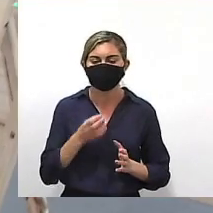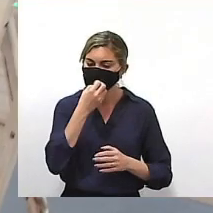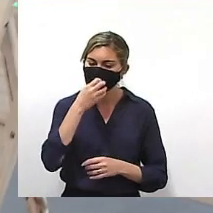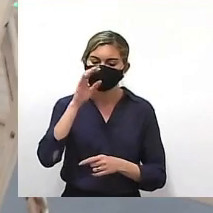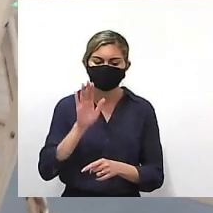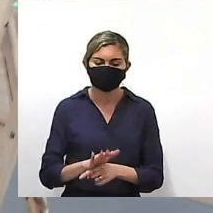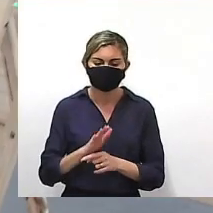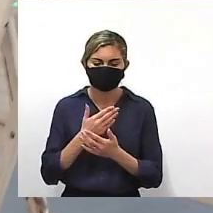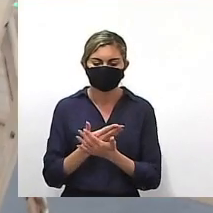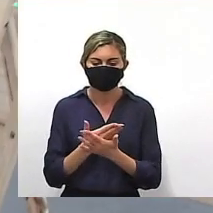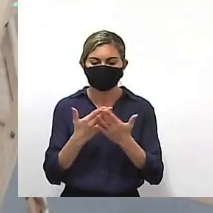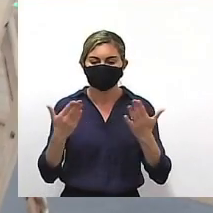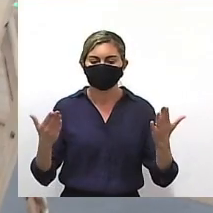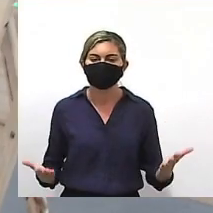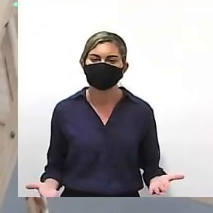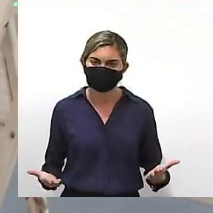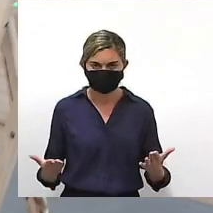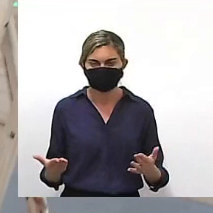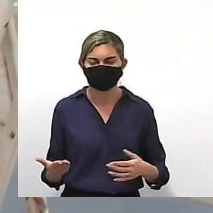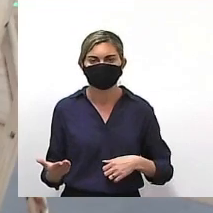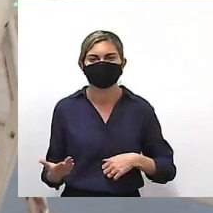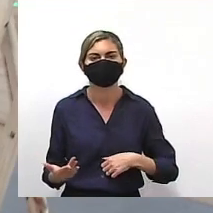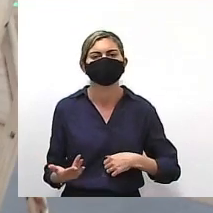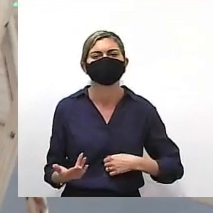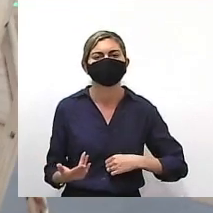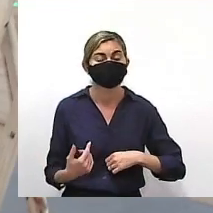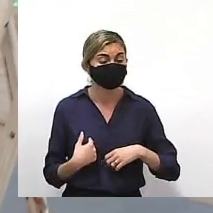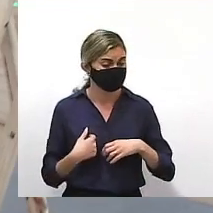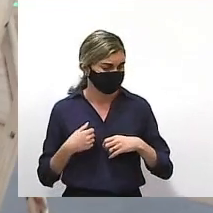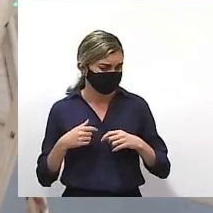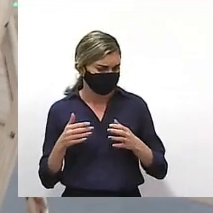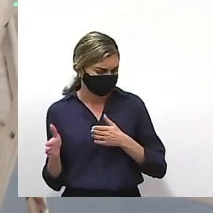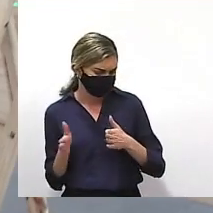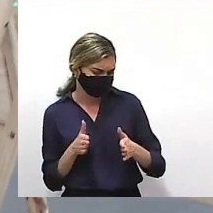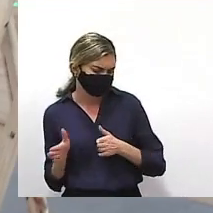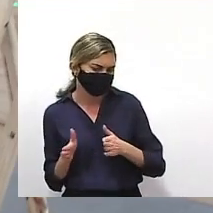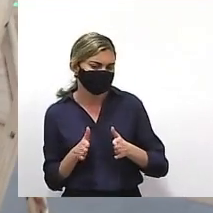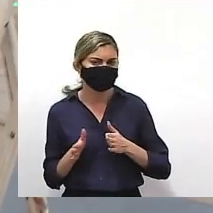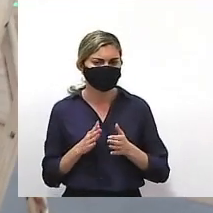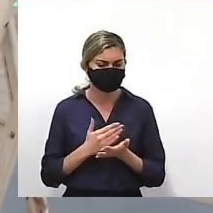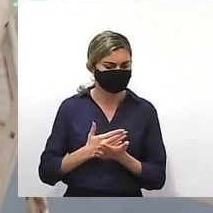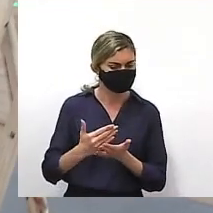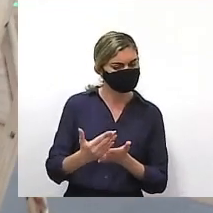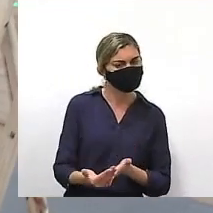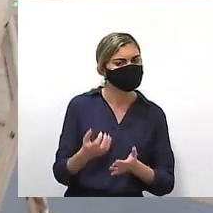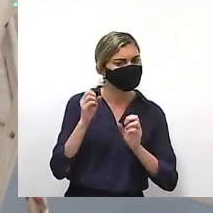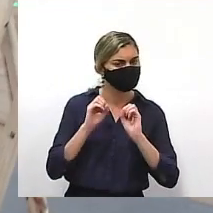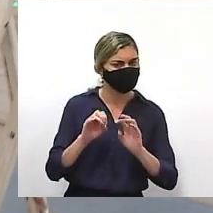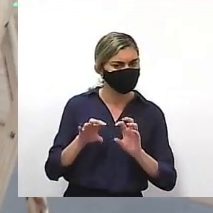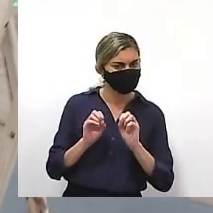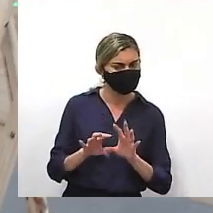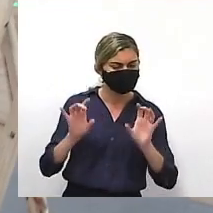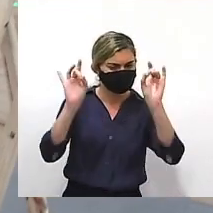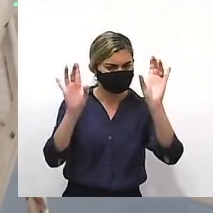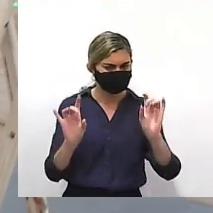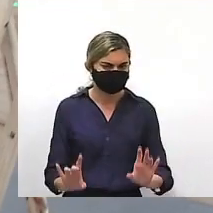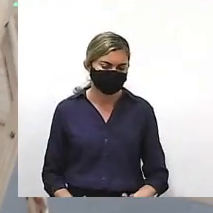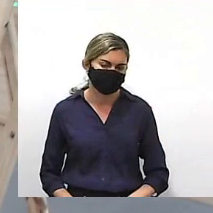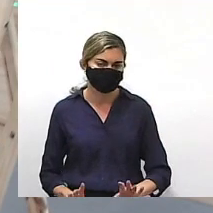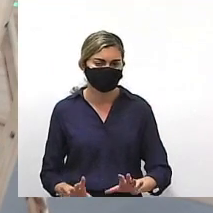Boa tarde a todos e a todas. Nesse momento nós começamos uma aula